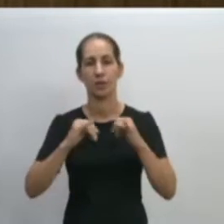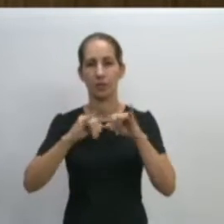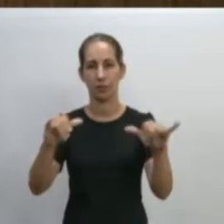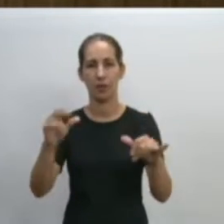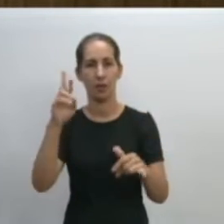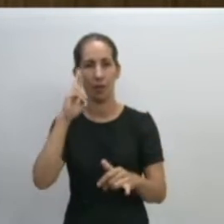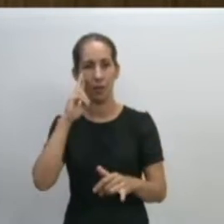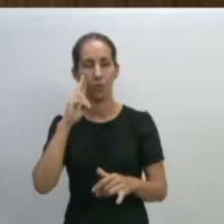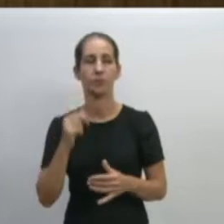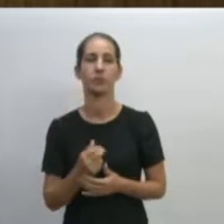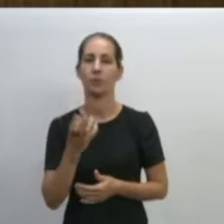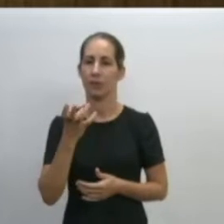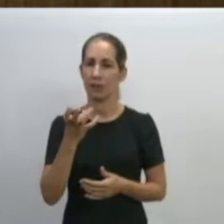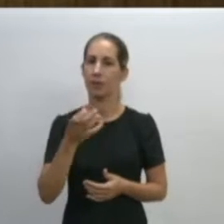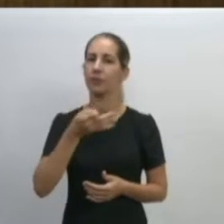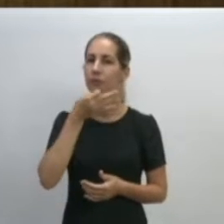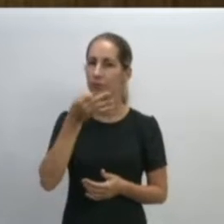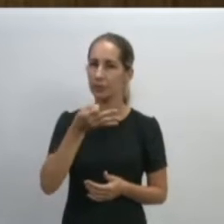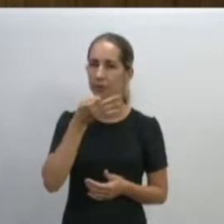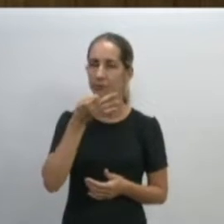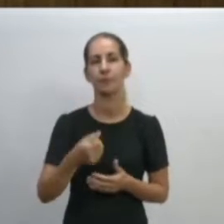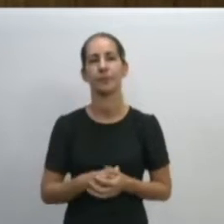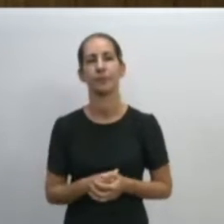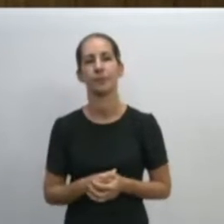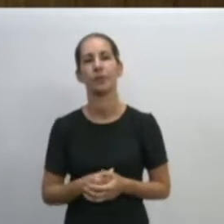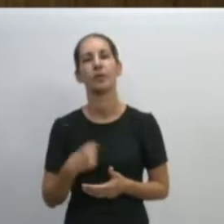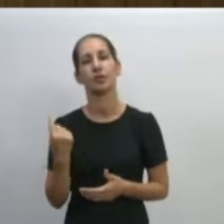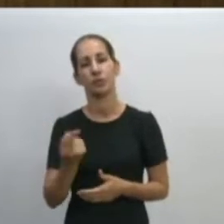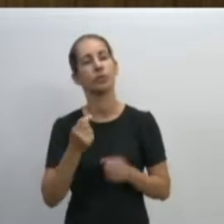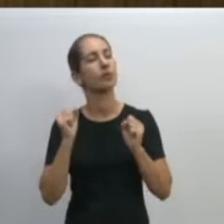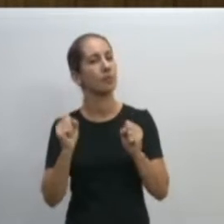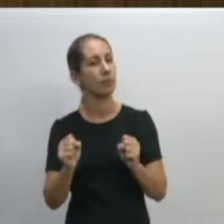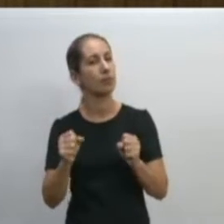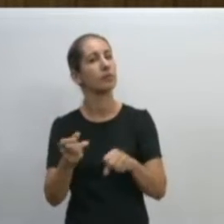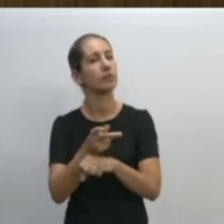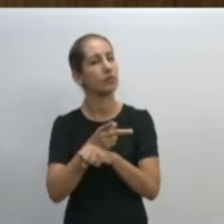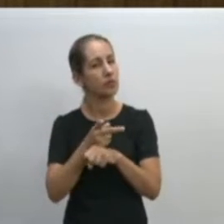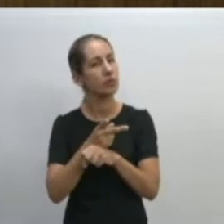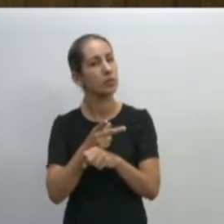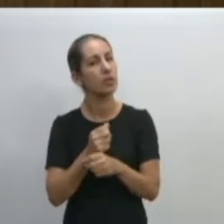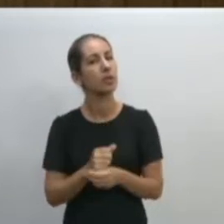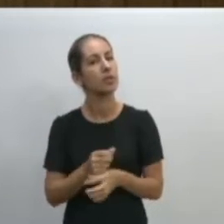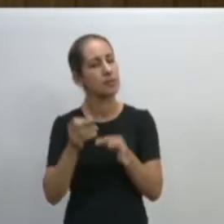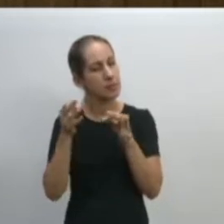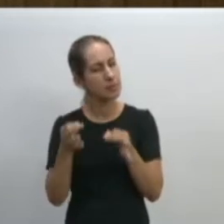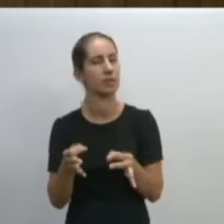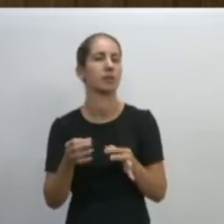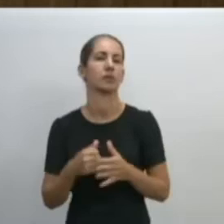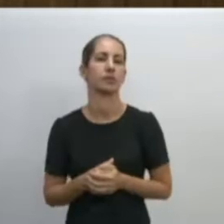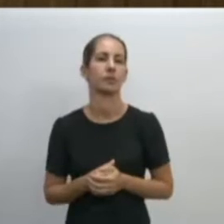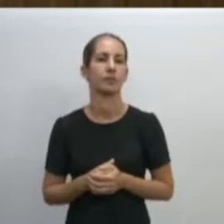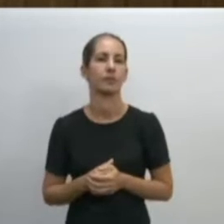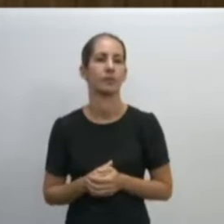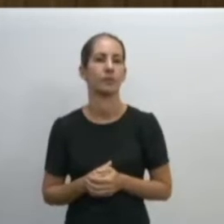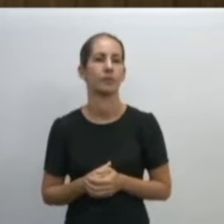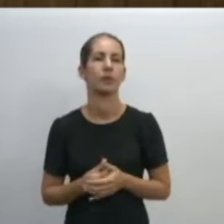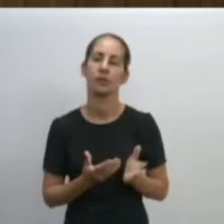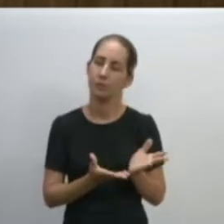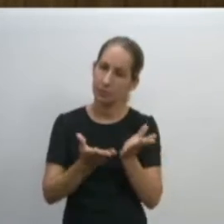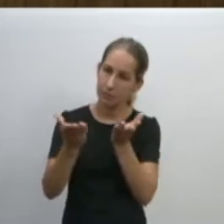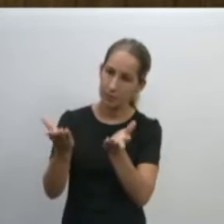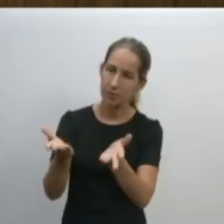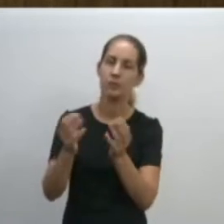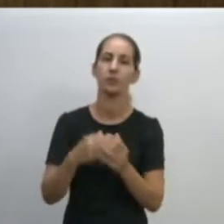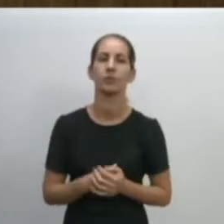vereador Robson, eu quero aqui dar a sugestão, né, para que a gente possa investigar mais de perto, né? Então, eu aqui me